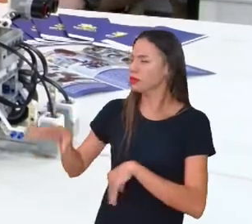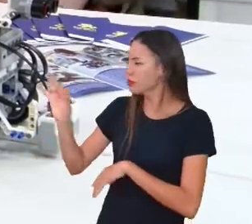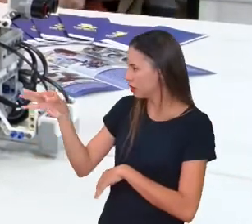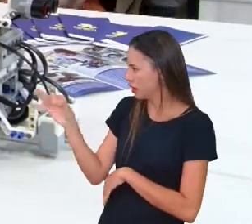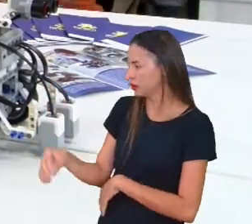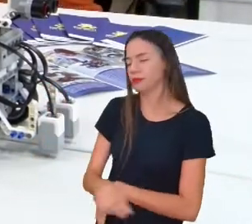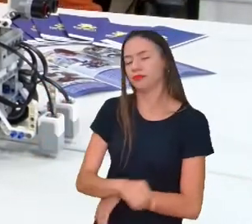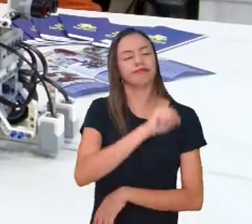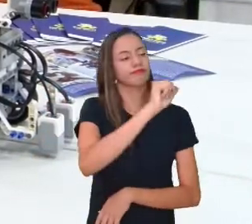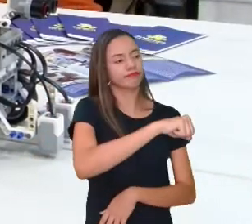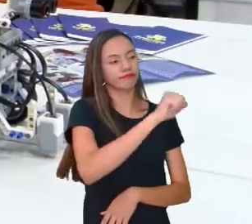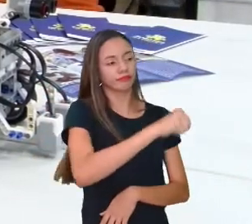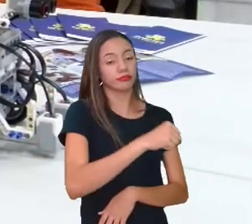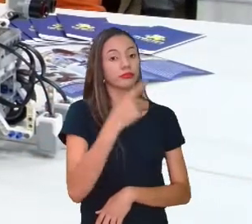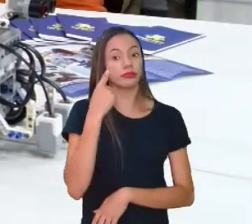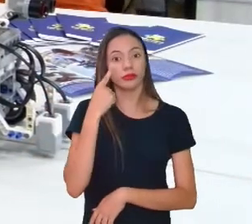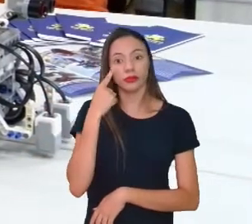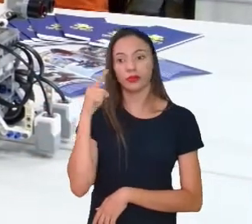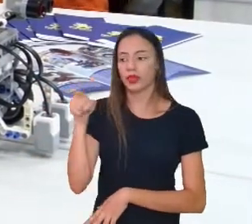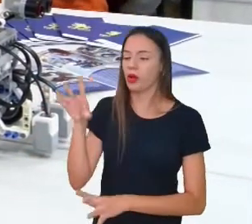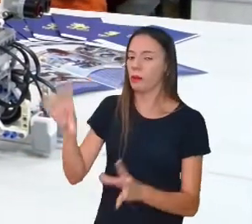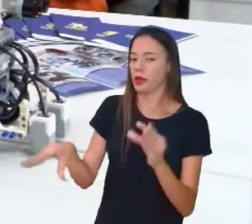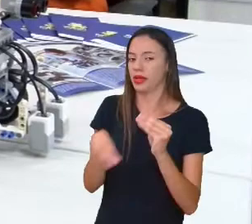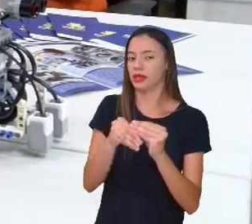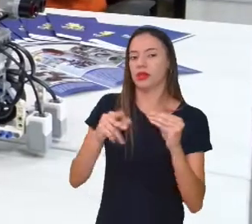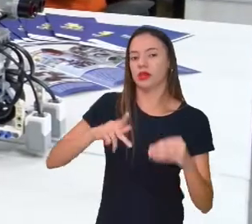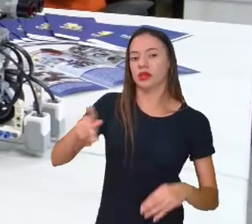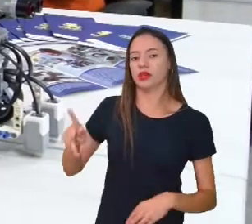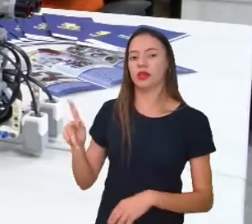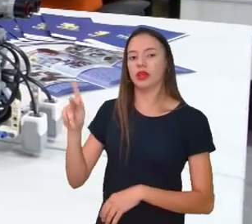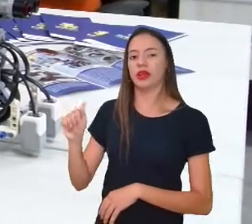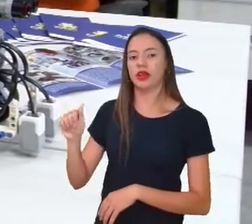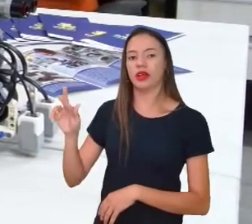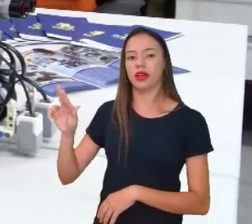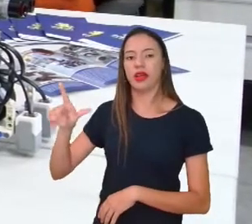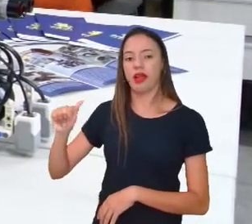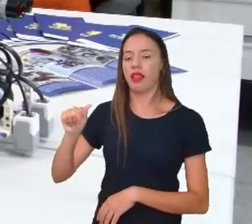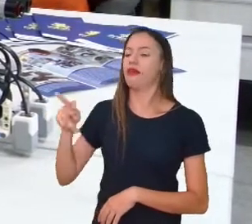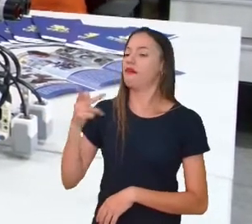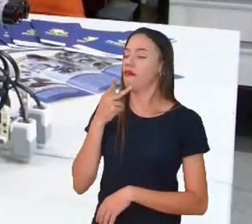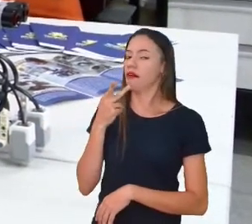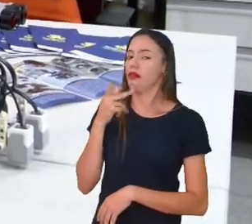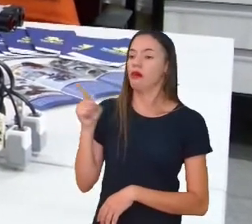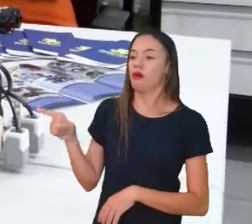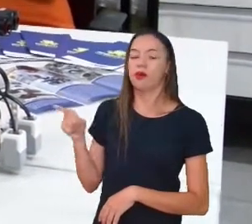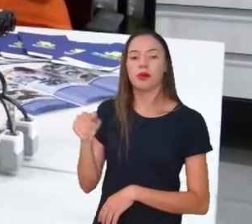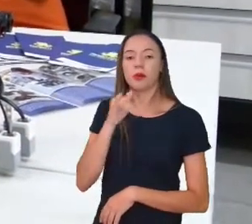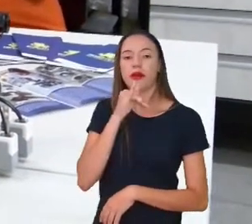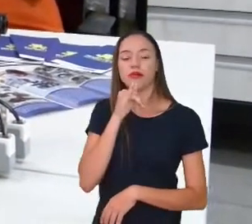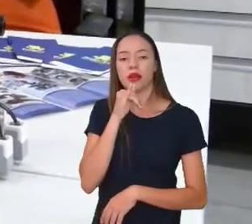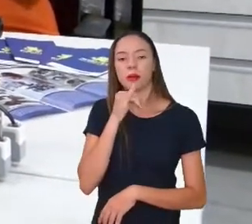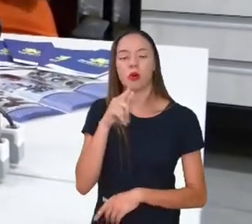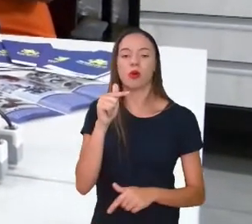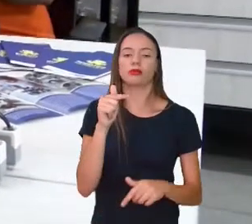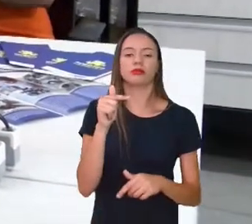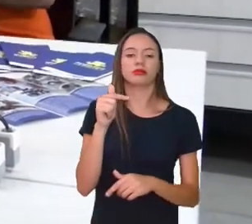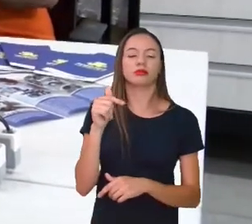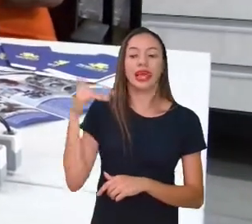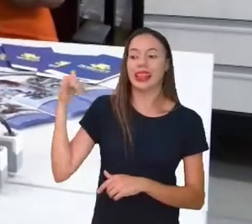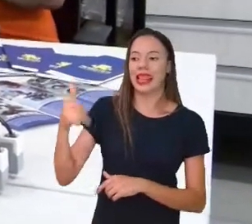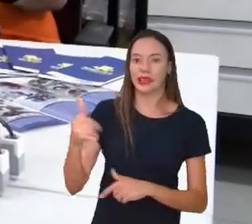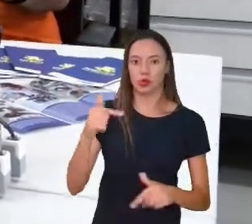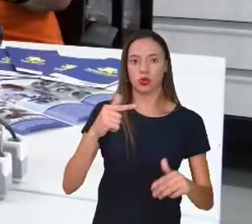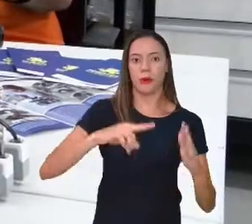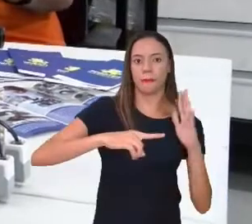Exatamente, né? Então, pegando um gancho aí no que a professora Carla trouxe, essa questão de o aparelho eletrônico ou elétrico,